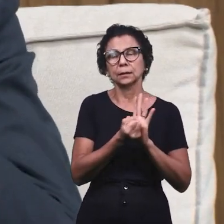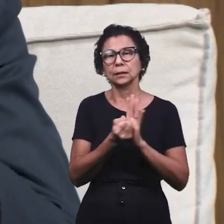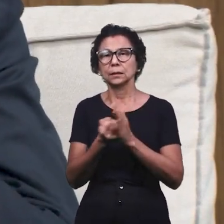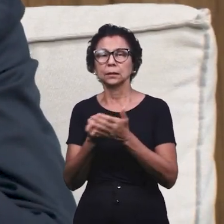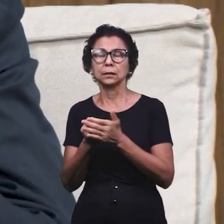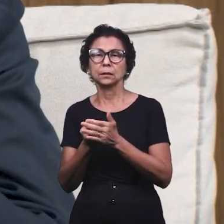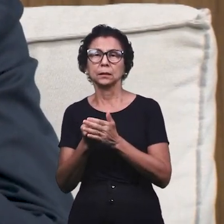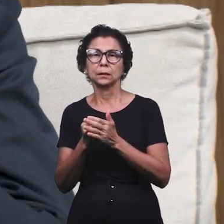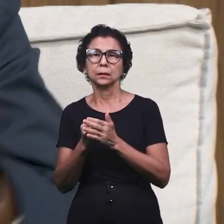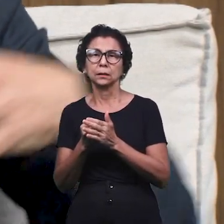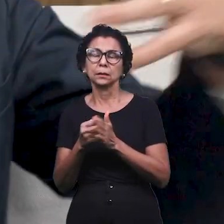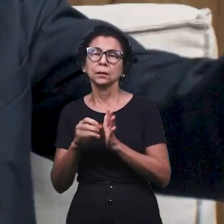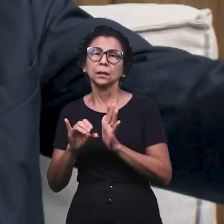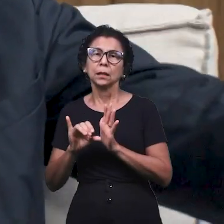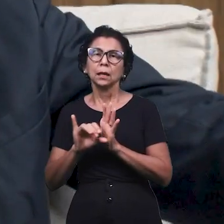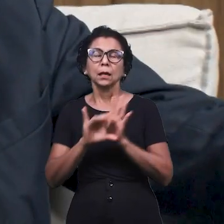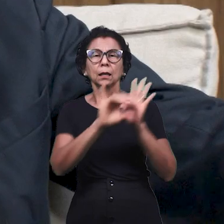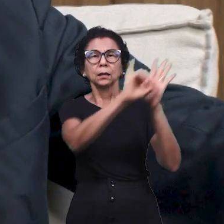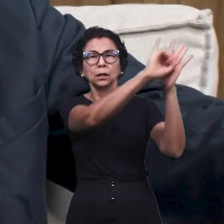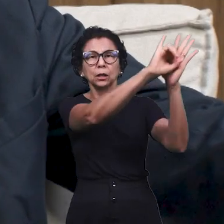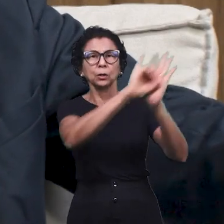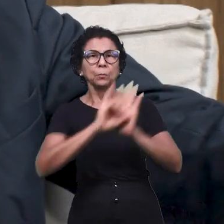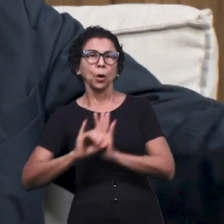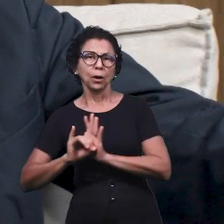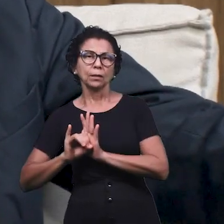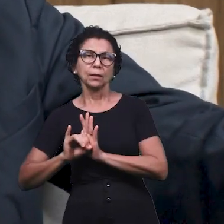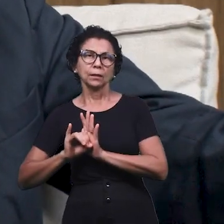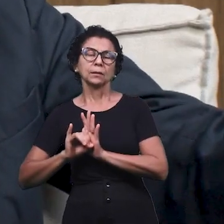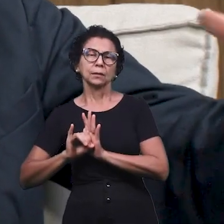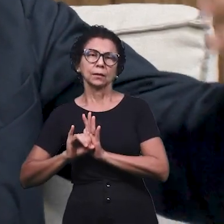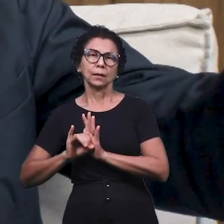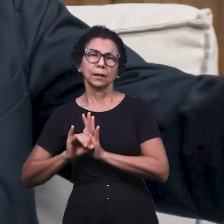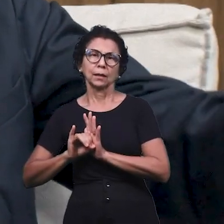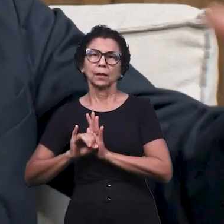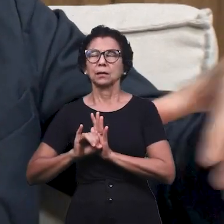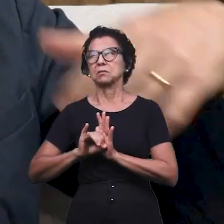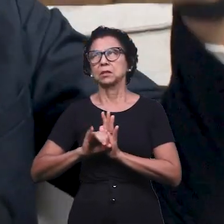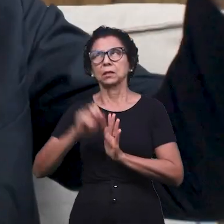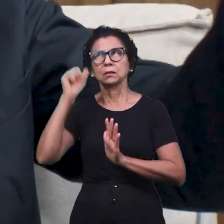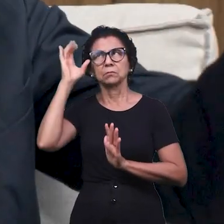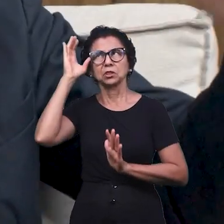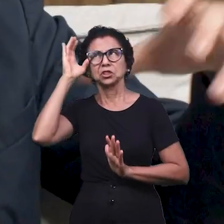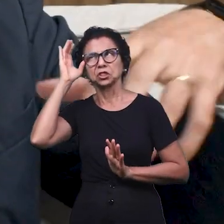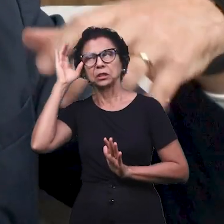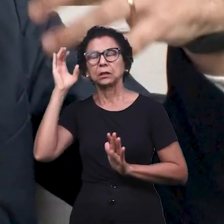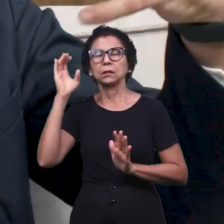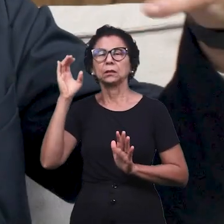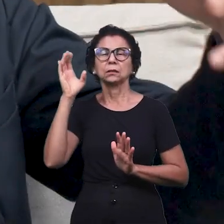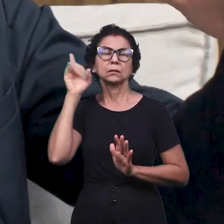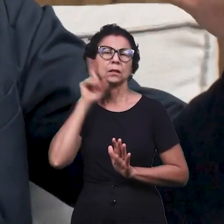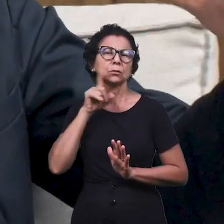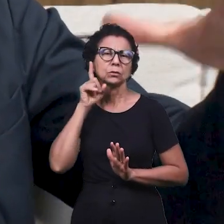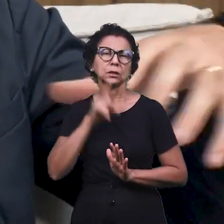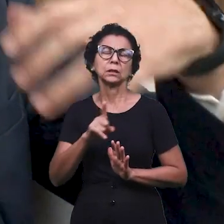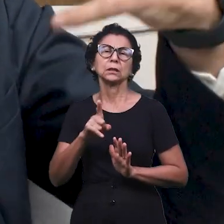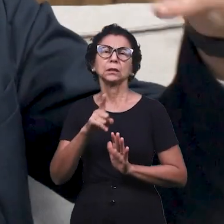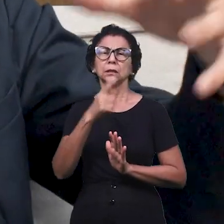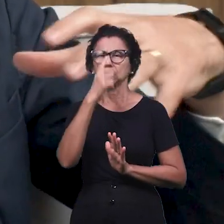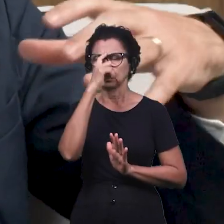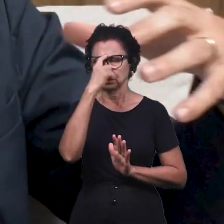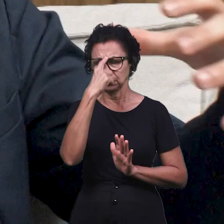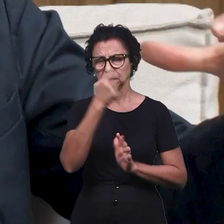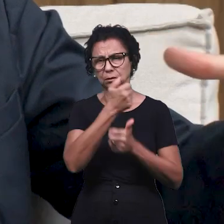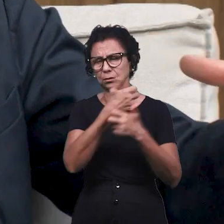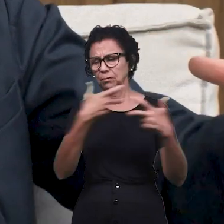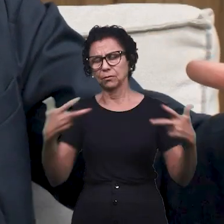coisa e importam muitas coisas, e você tem a fábrica lá na China. Ou Ásia, ou Estados Unidos, países industrializados,